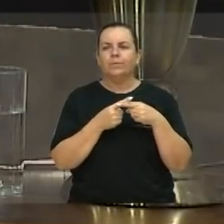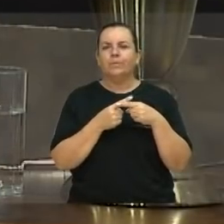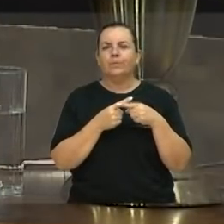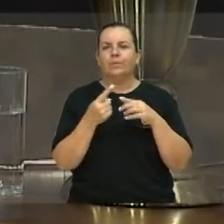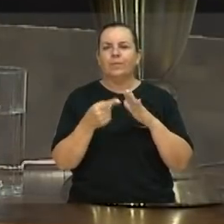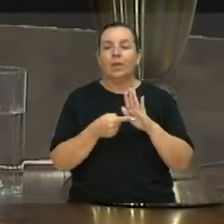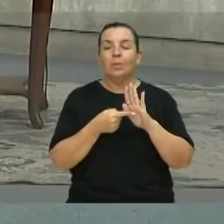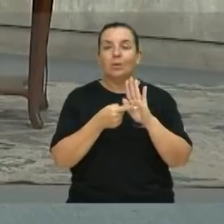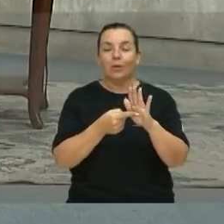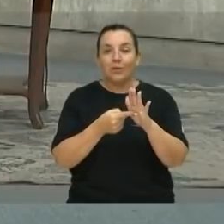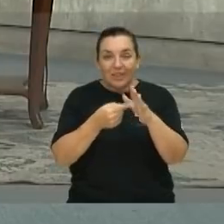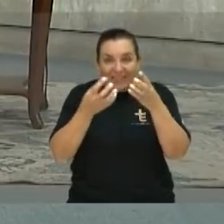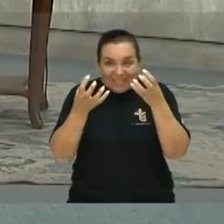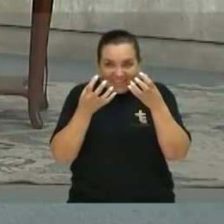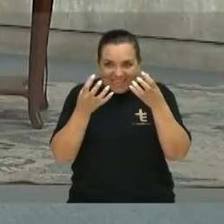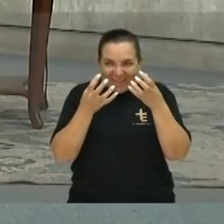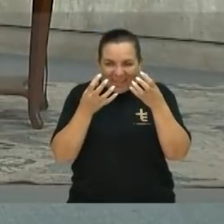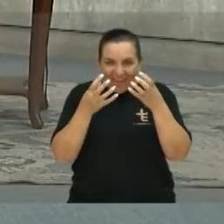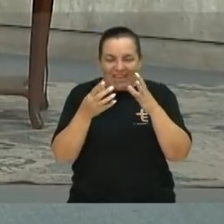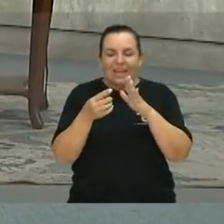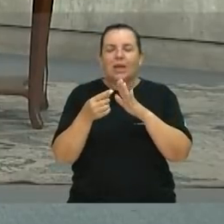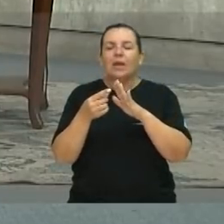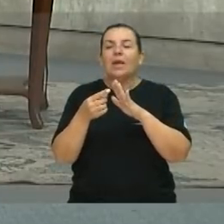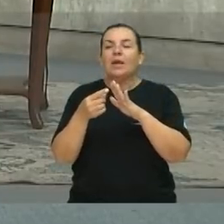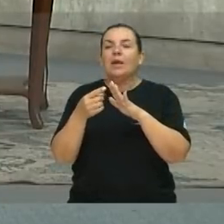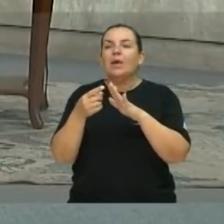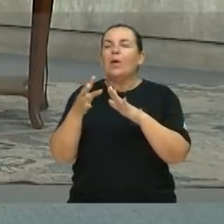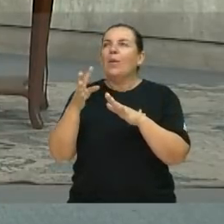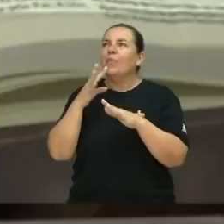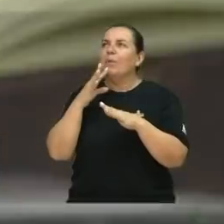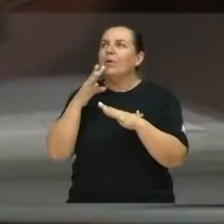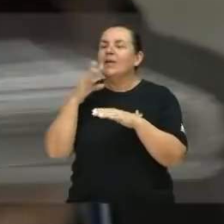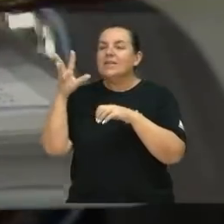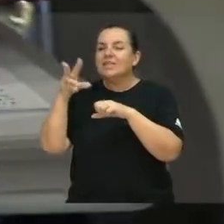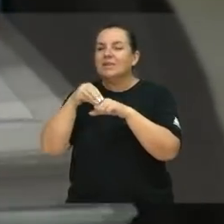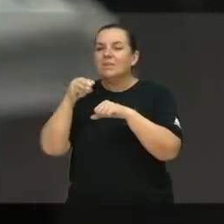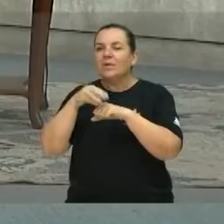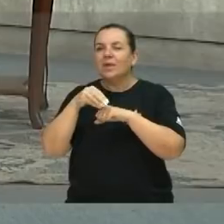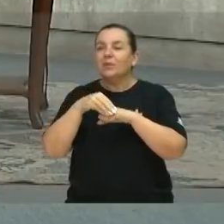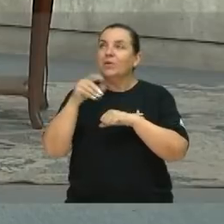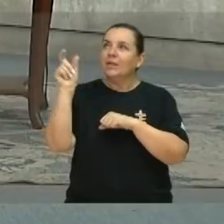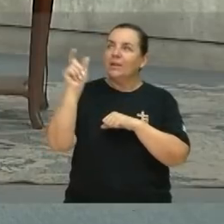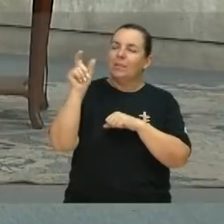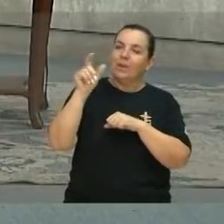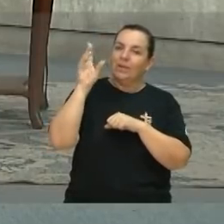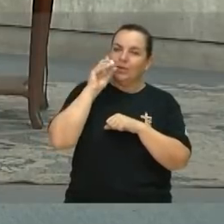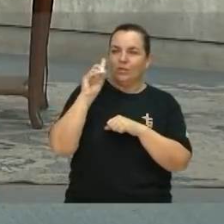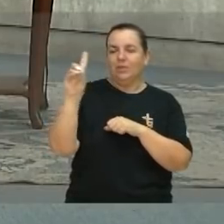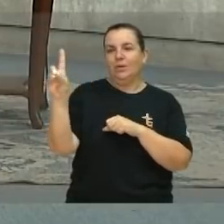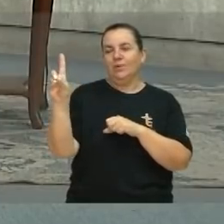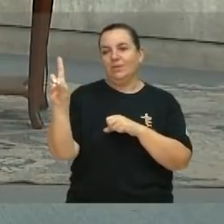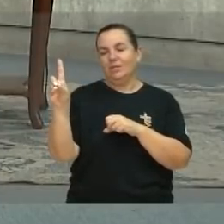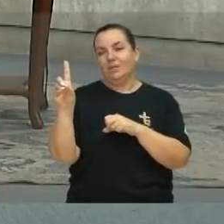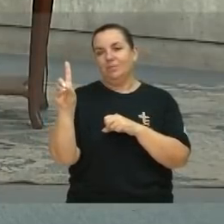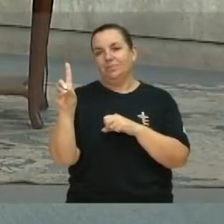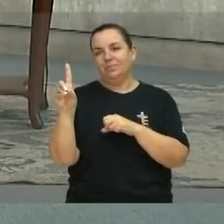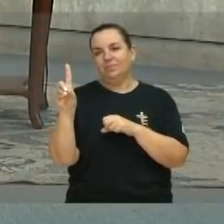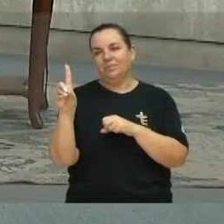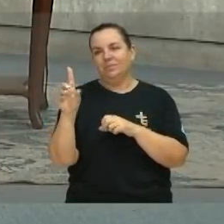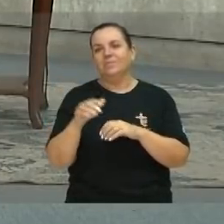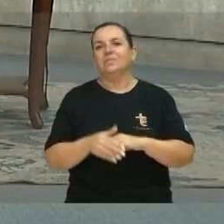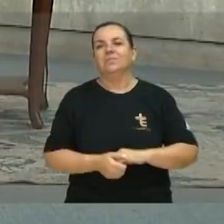mostra que querem manifestar seu apreço e seu carinho pela palavra